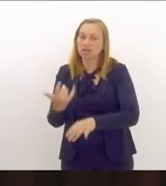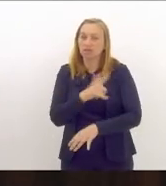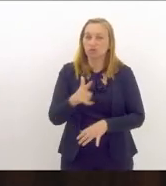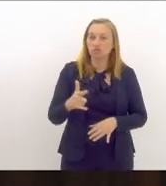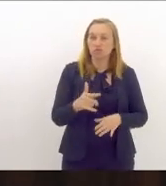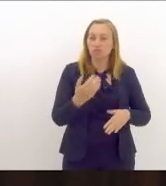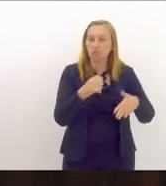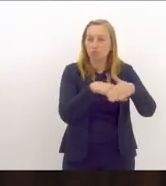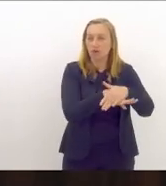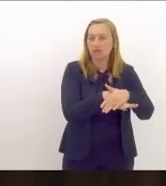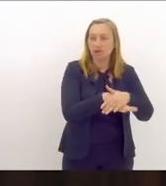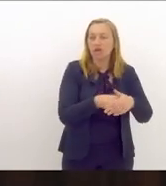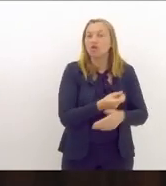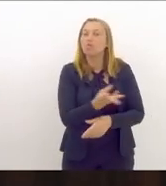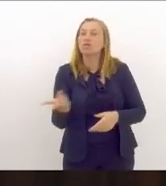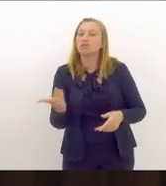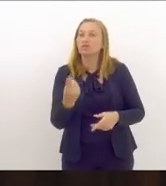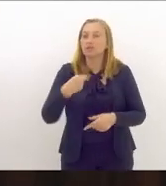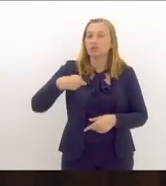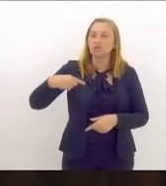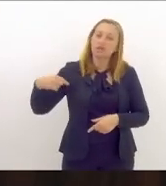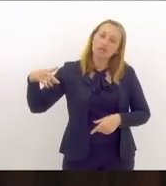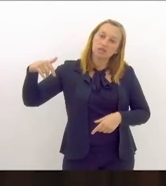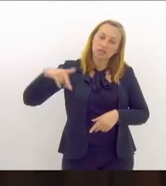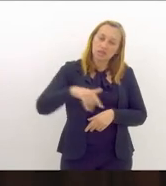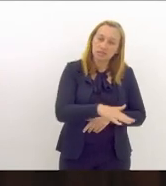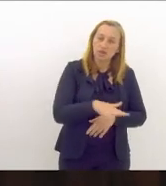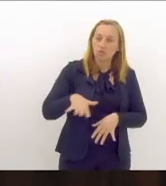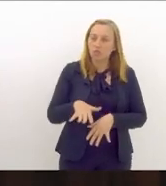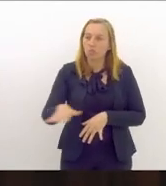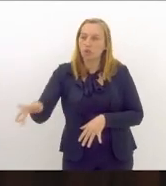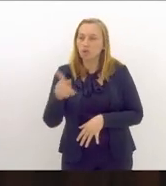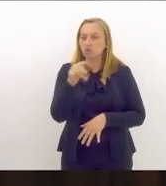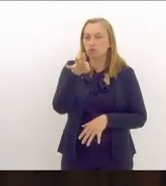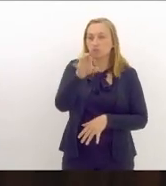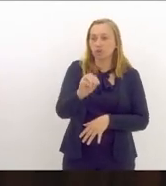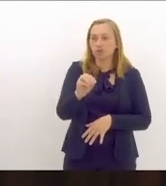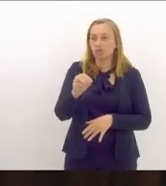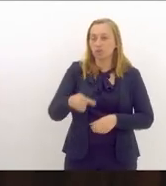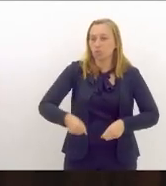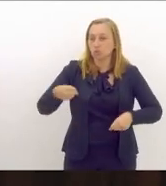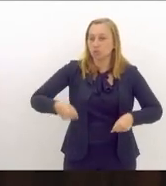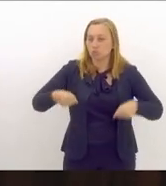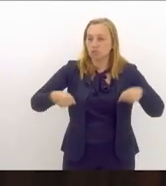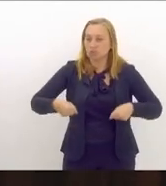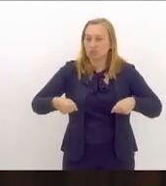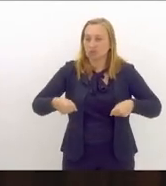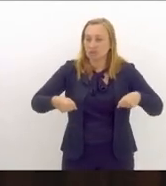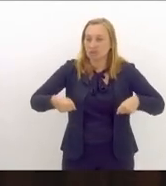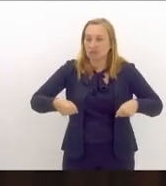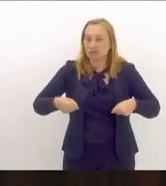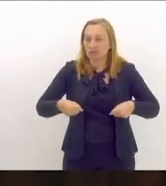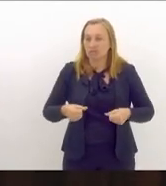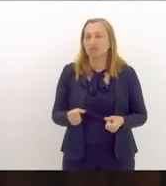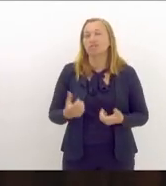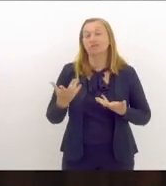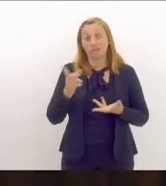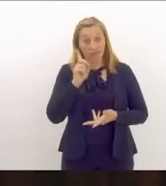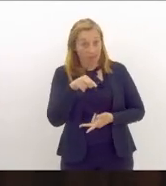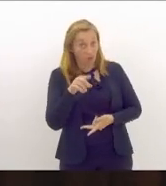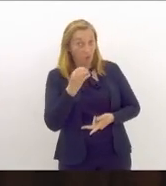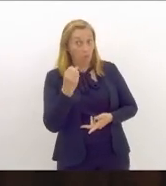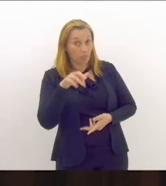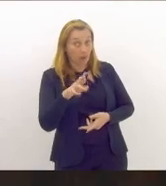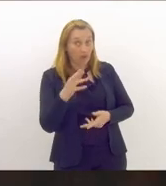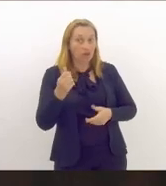estoque, quantas vezes você subiu e desceu o Morro do Pinto com as sacolas espremendo os dedos, né, Omarzinho? Foi